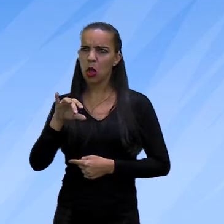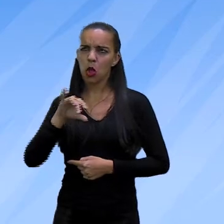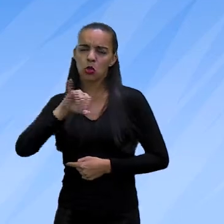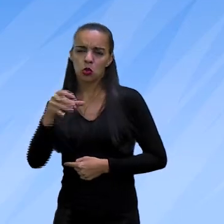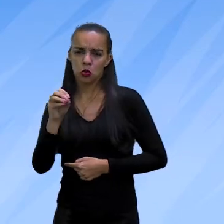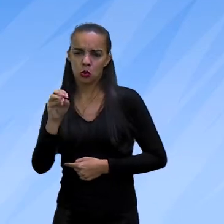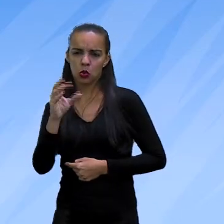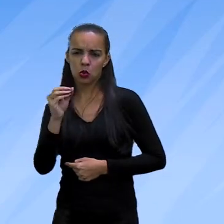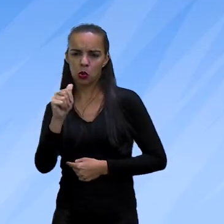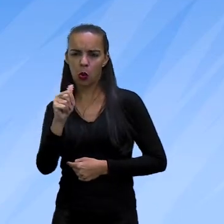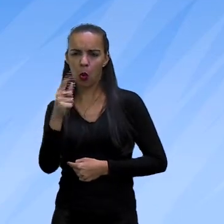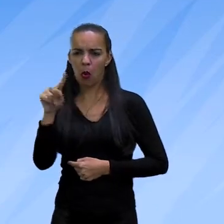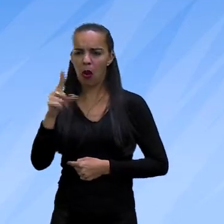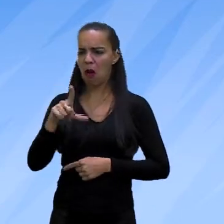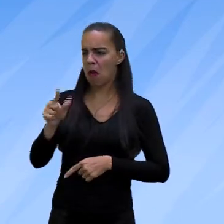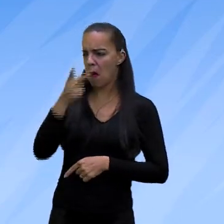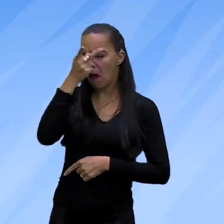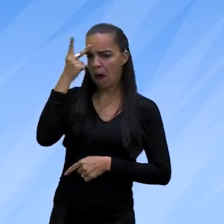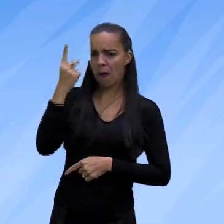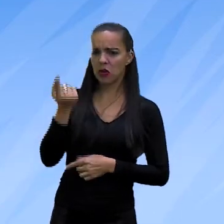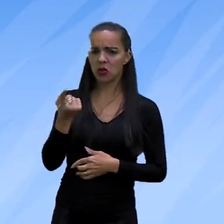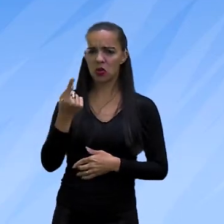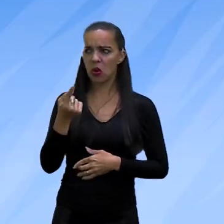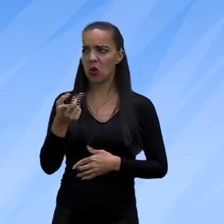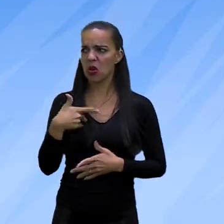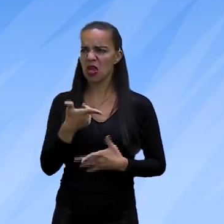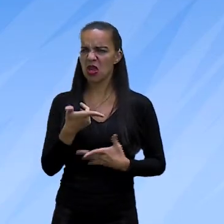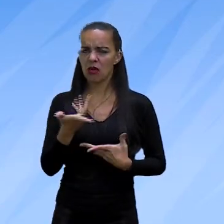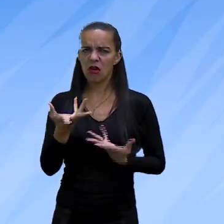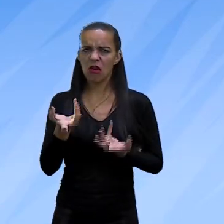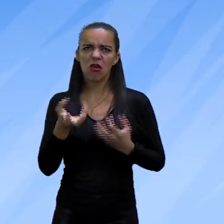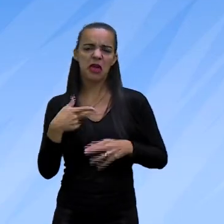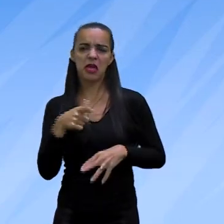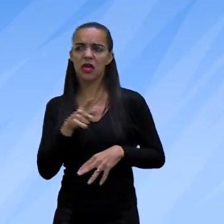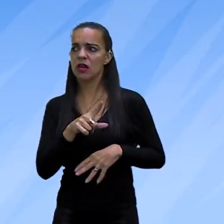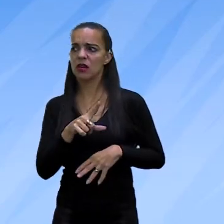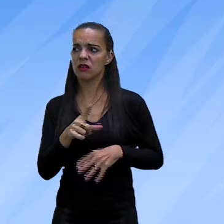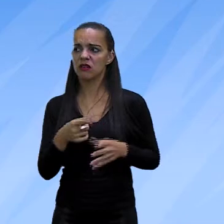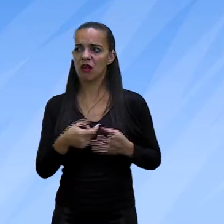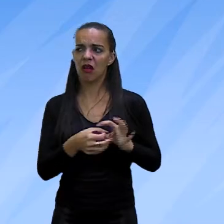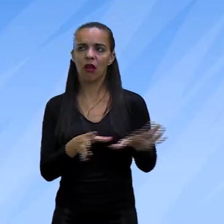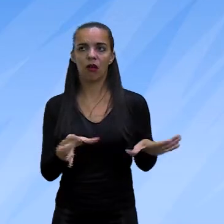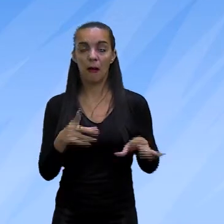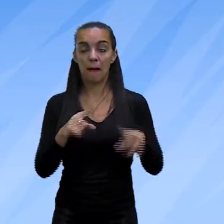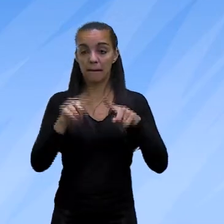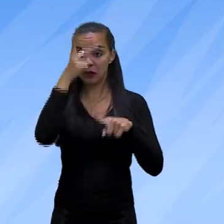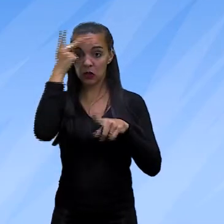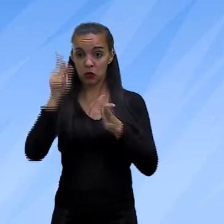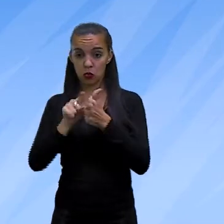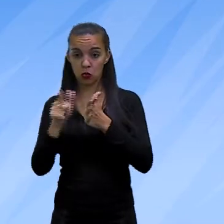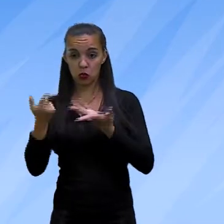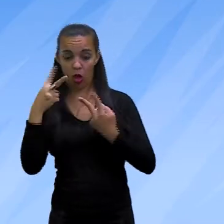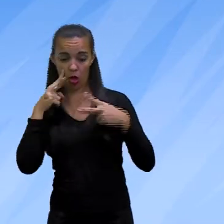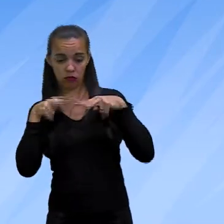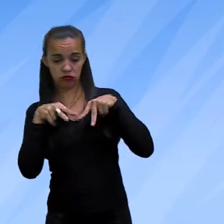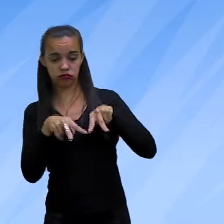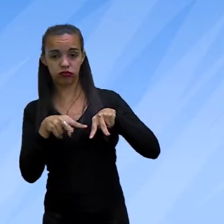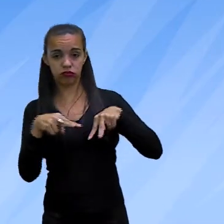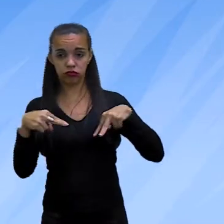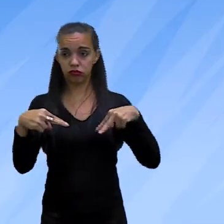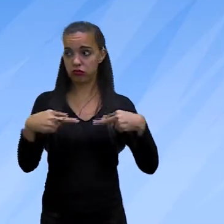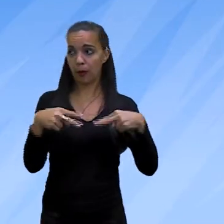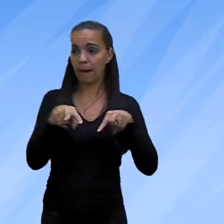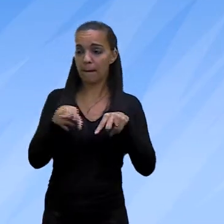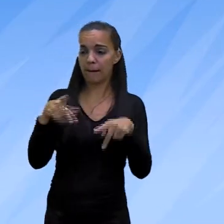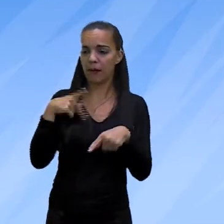esse paspalhão, essa pessoa boba que a mídia emprega, alguns